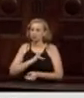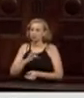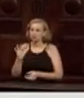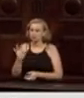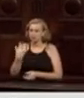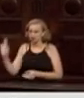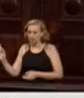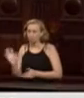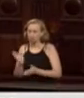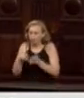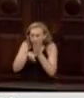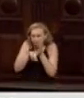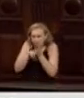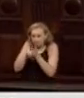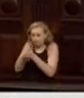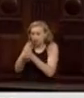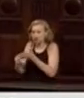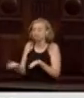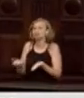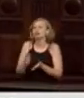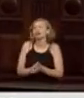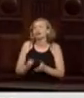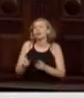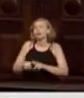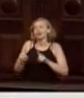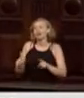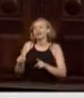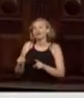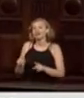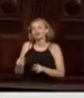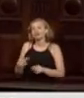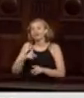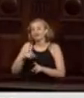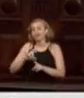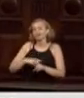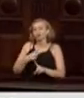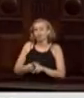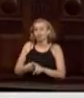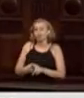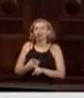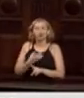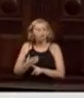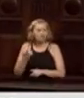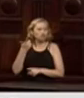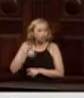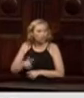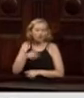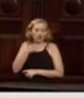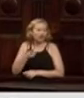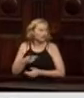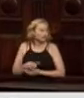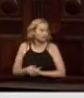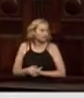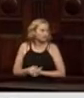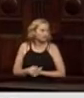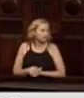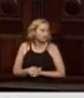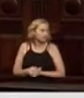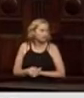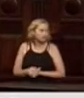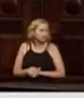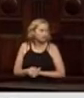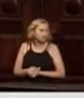investigando. Mas existe um desdobramento que eu gostaria de mais uma vez reiterar. A passagem